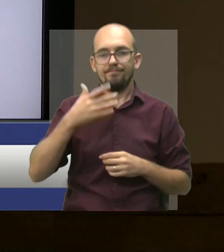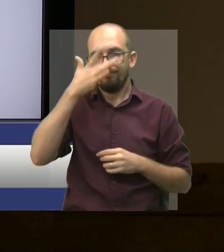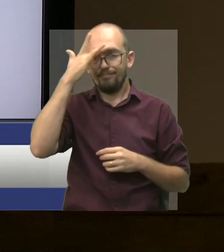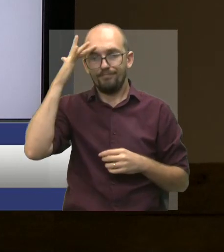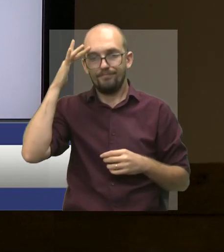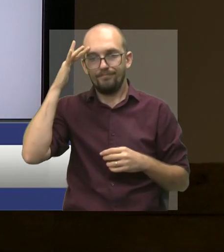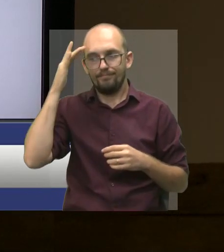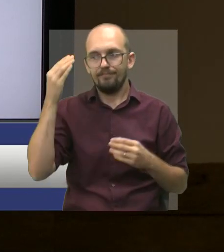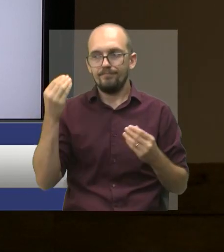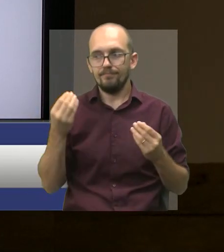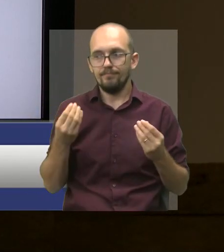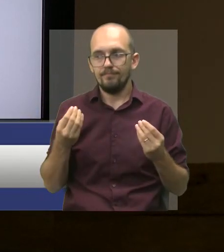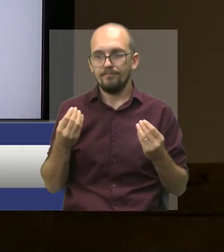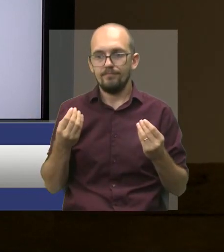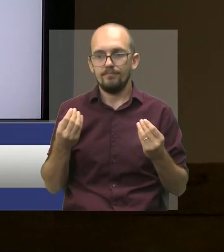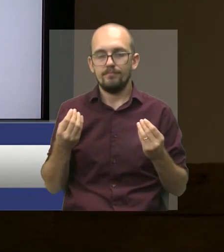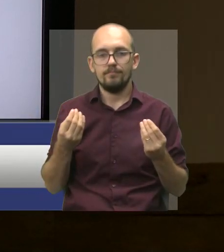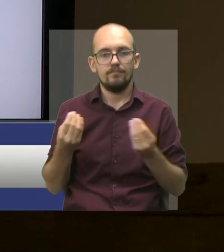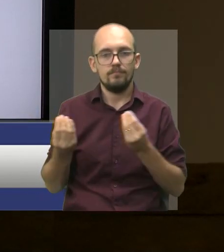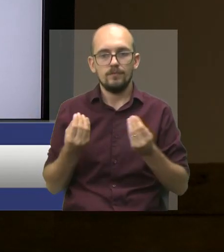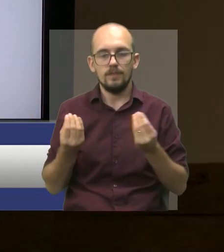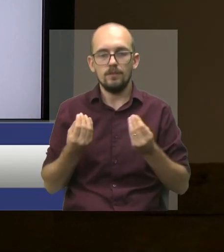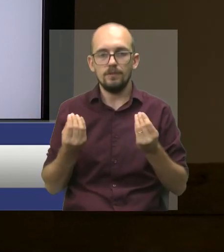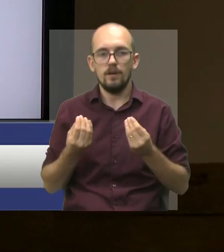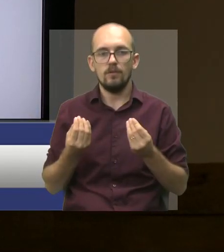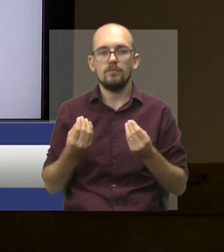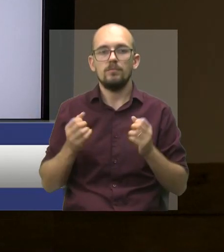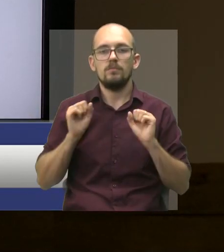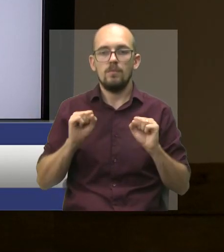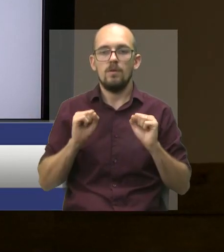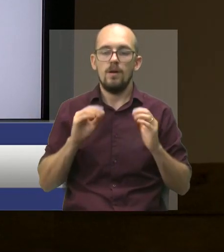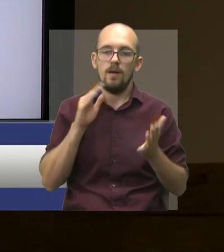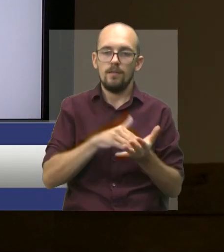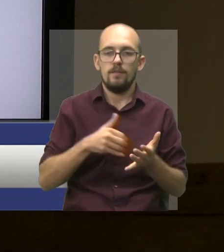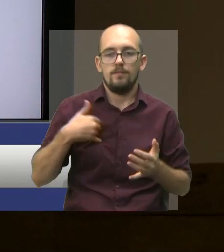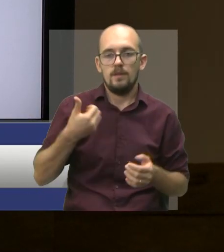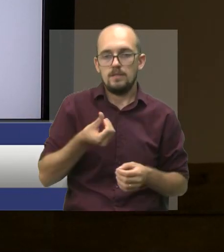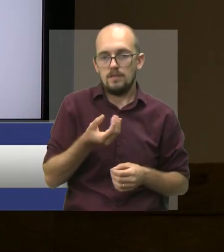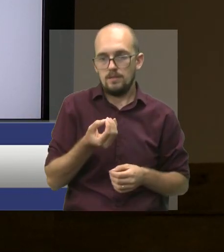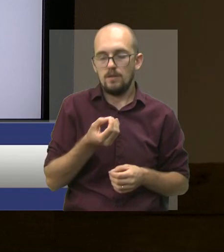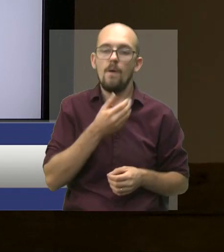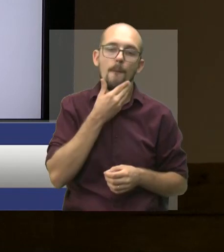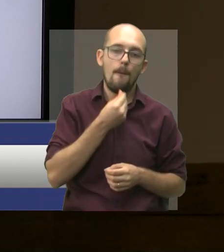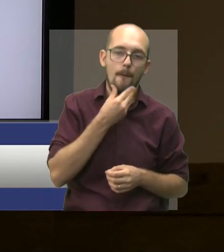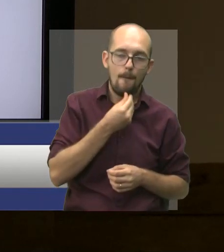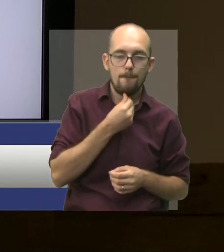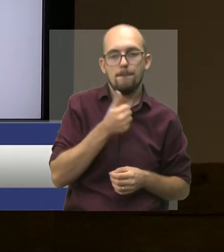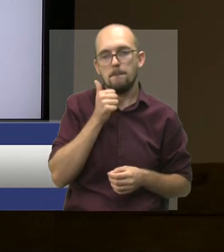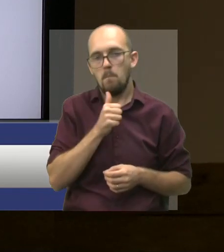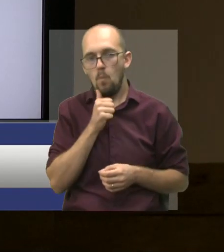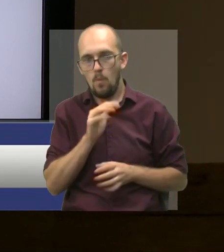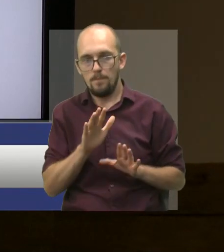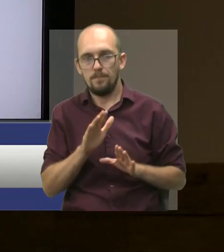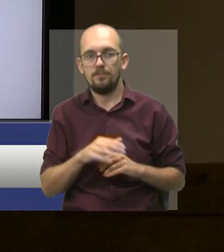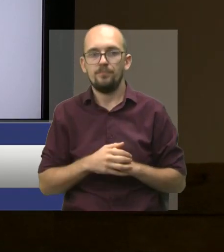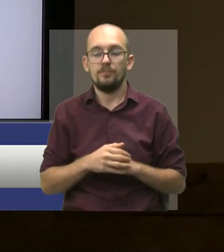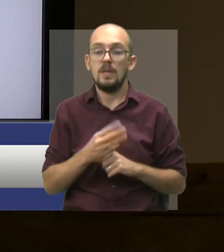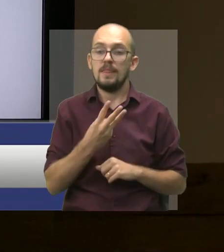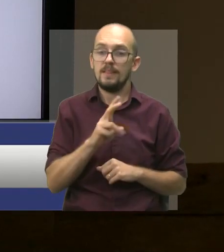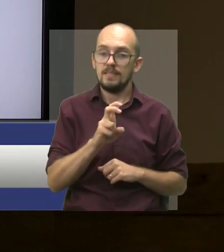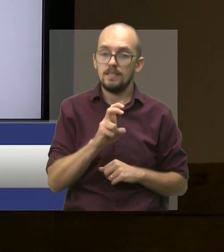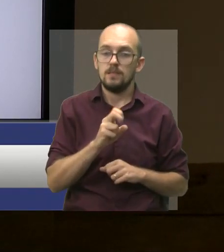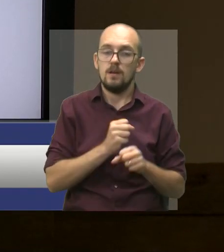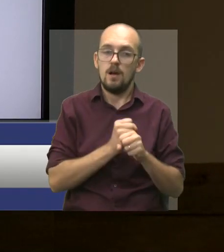eletivos, eles podem ter direito à aposentadoria aos 60 anos de idade para homens e mulheres, 35 anos